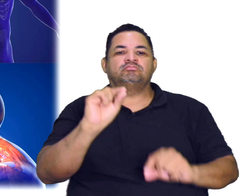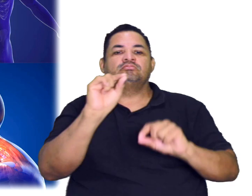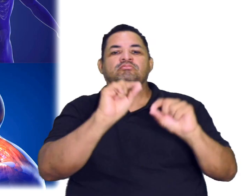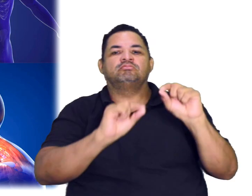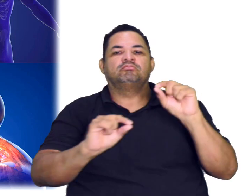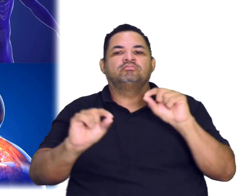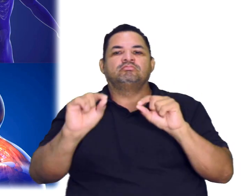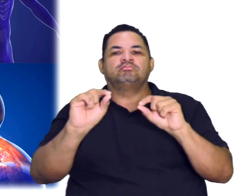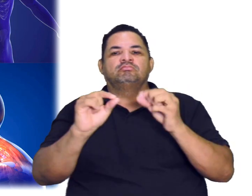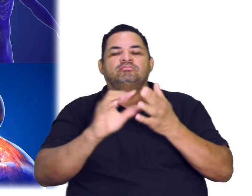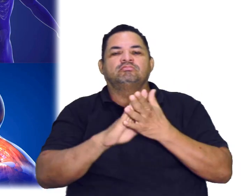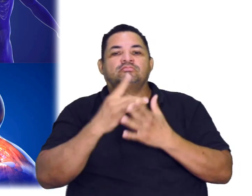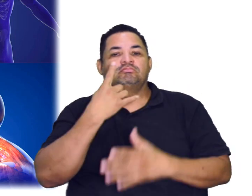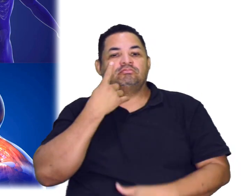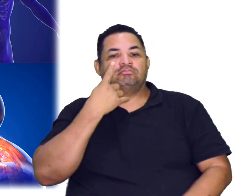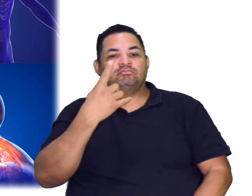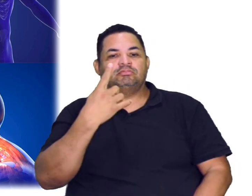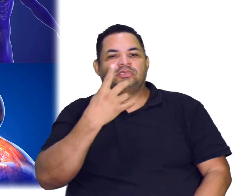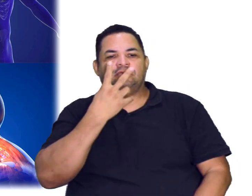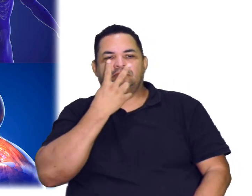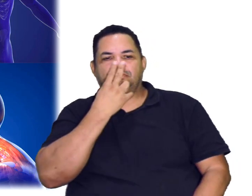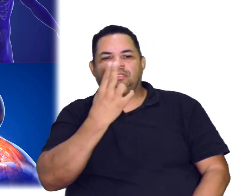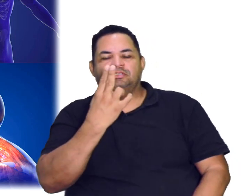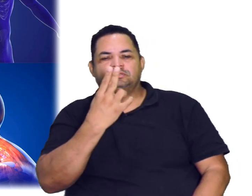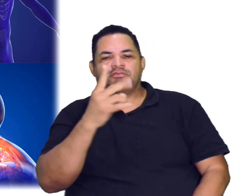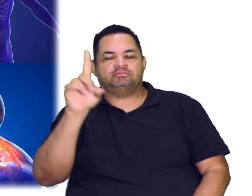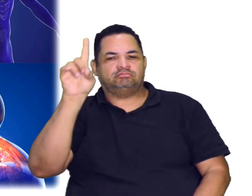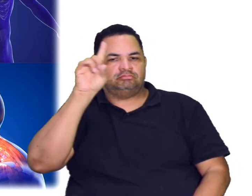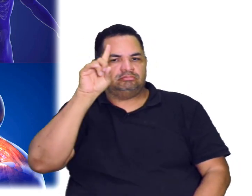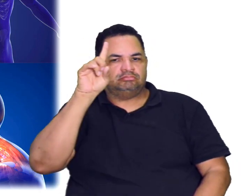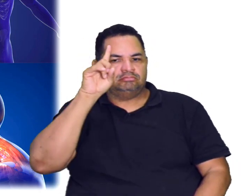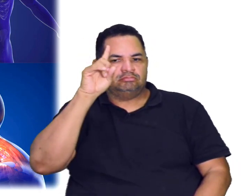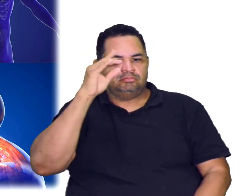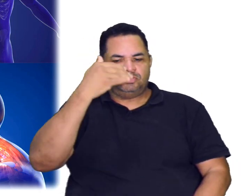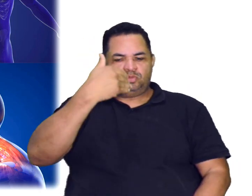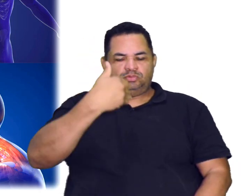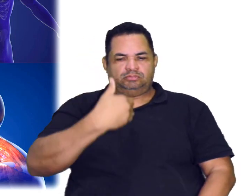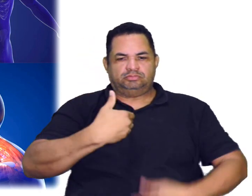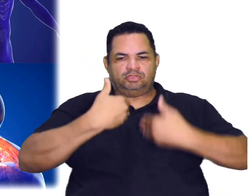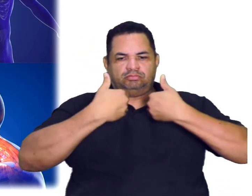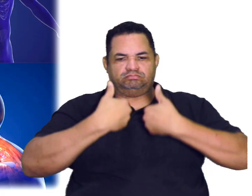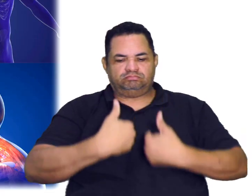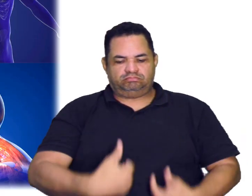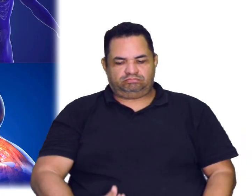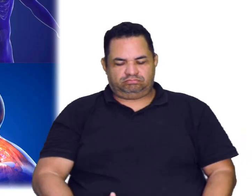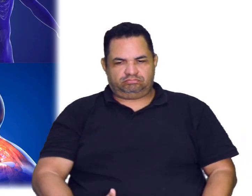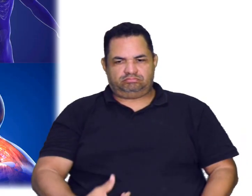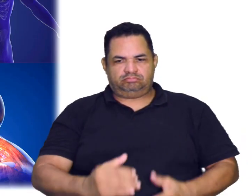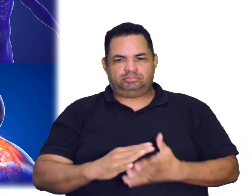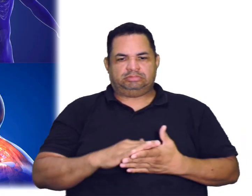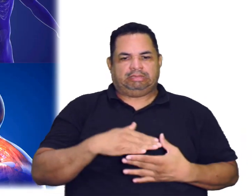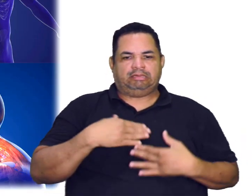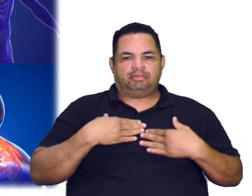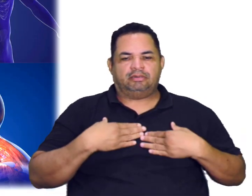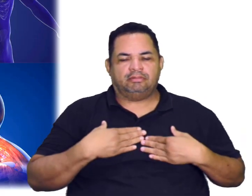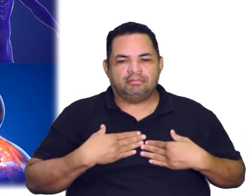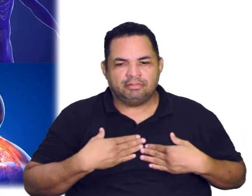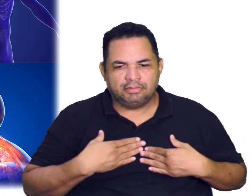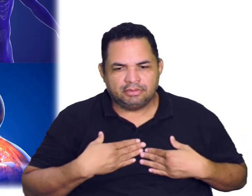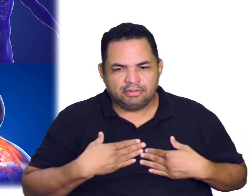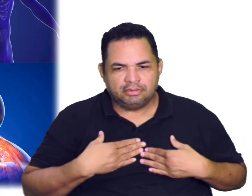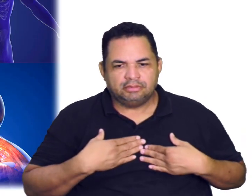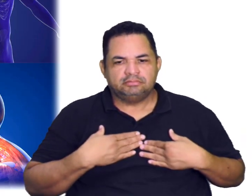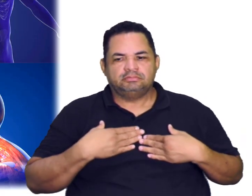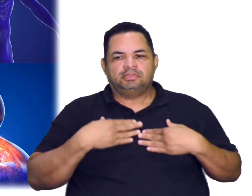que você vê aí de semelhante no seu dia a dia? Sua postura tá bonita, tá muito arqueada para frente, tá